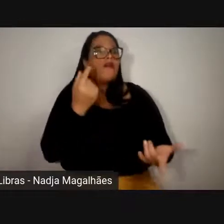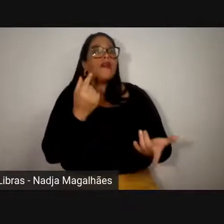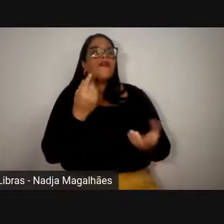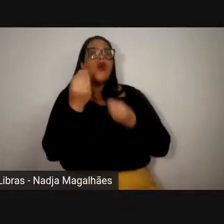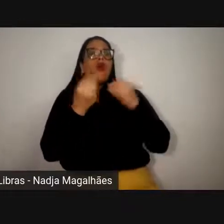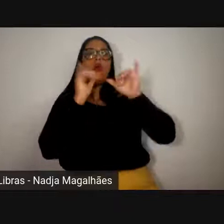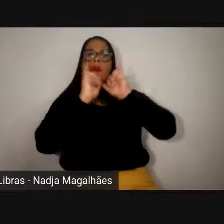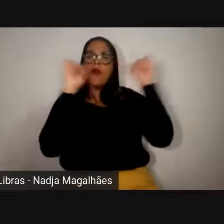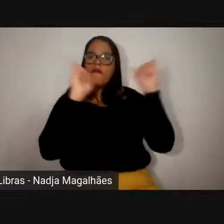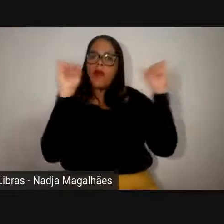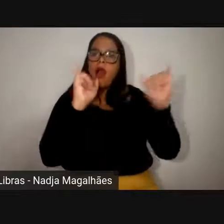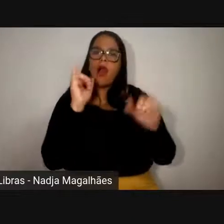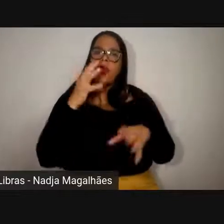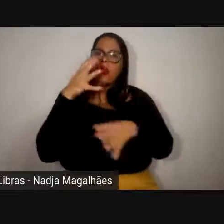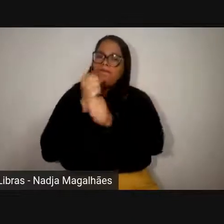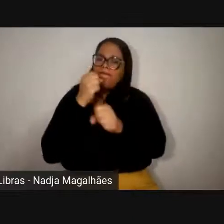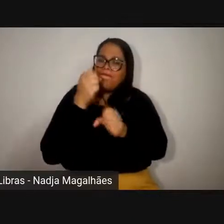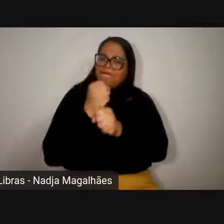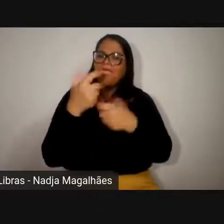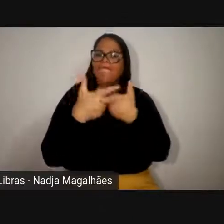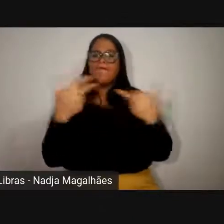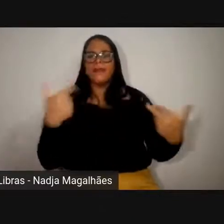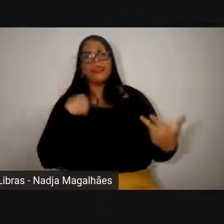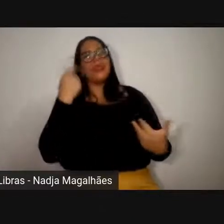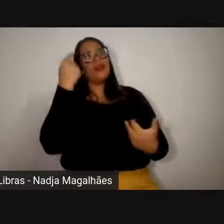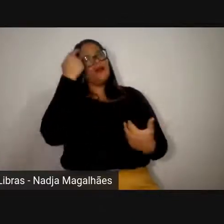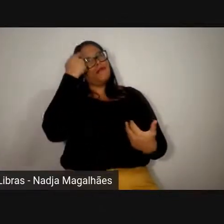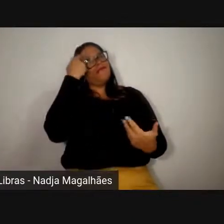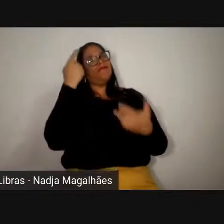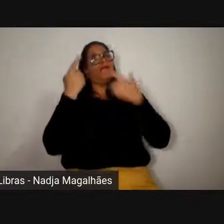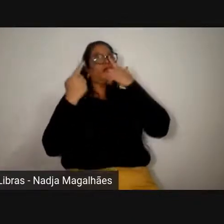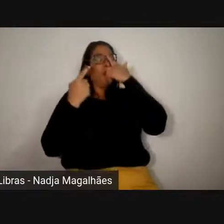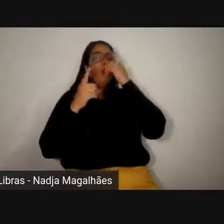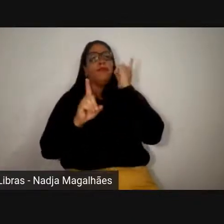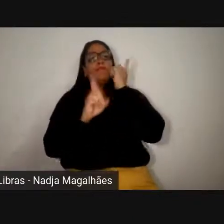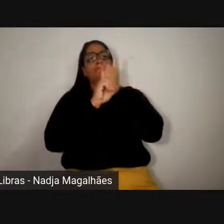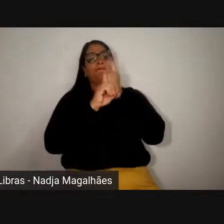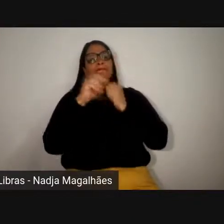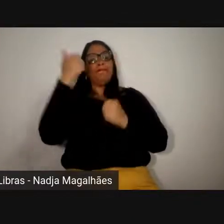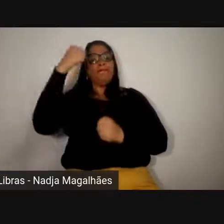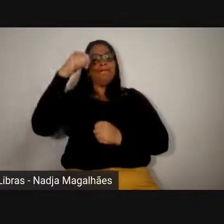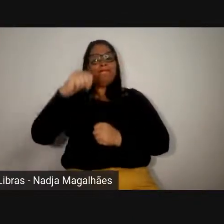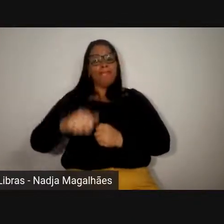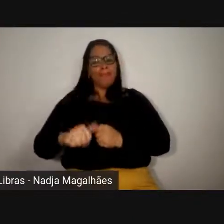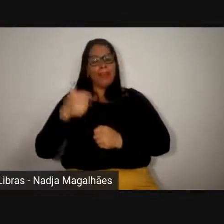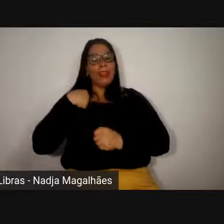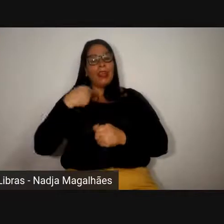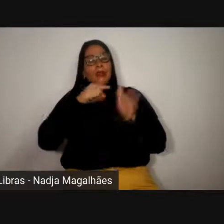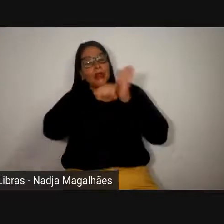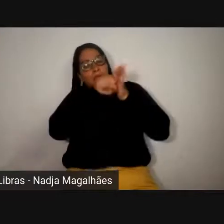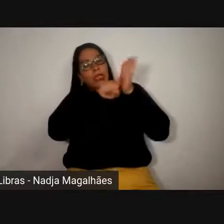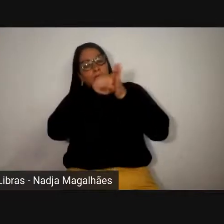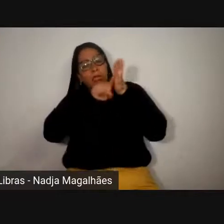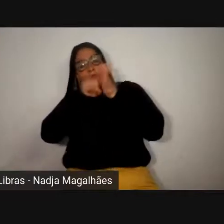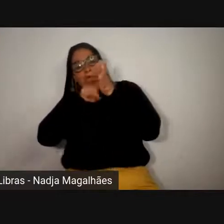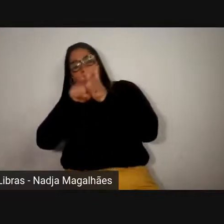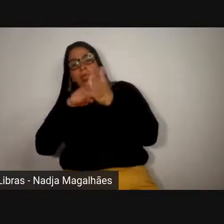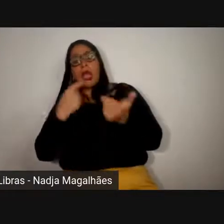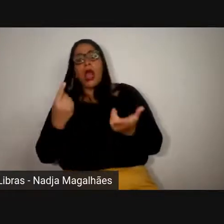e accountability também. Foi por essa ótica que eu analisei as transmissões ao vivo. E aí é o